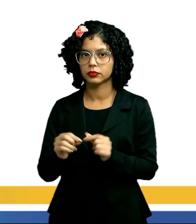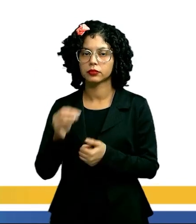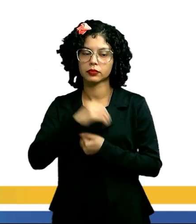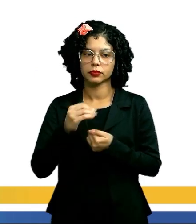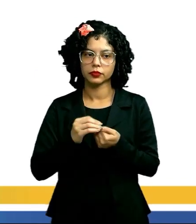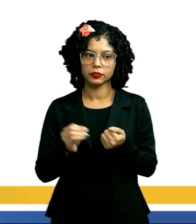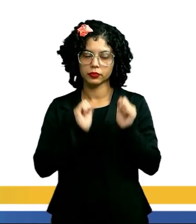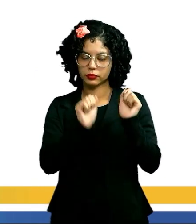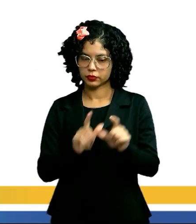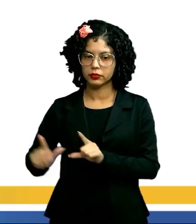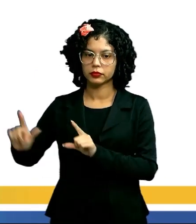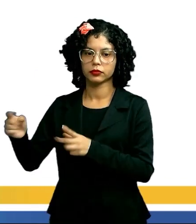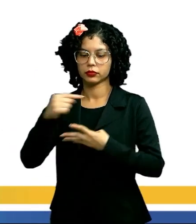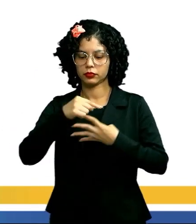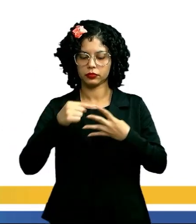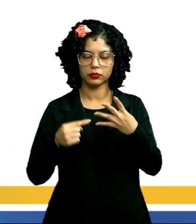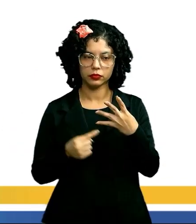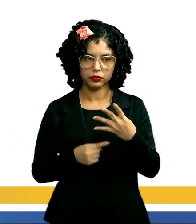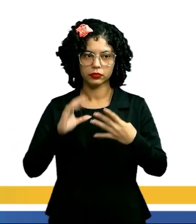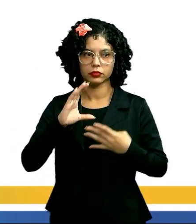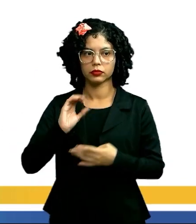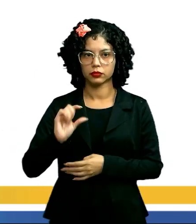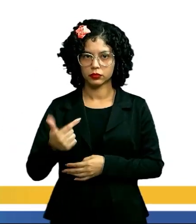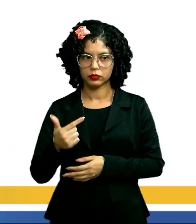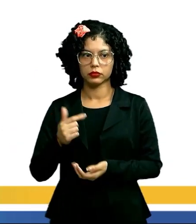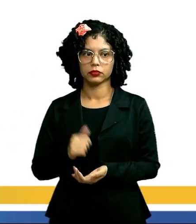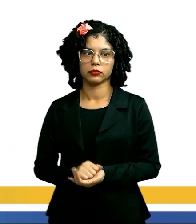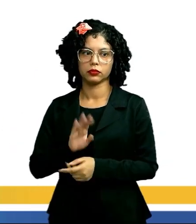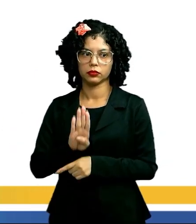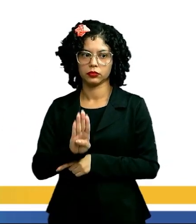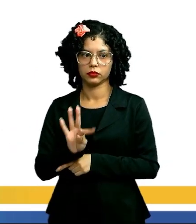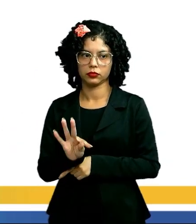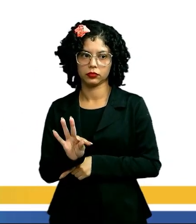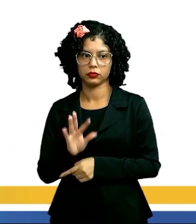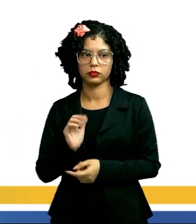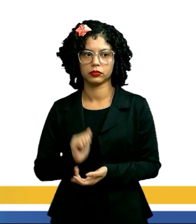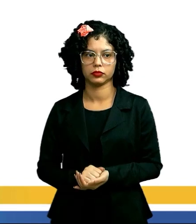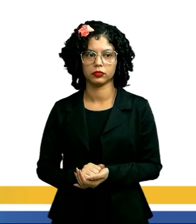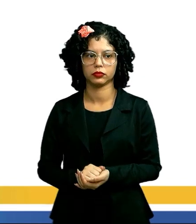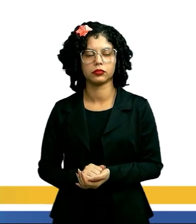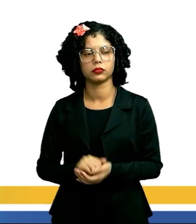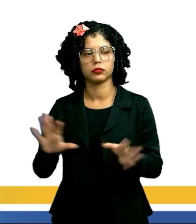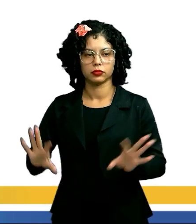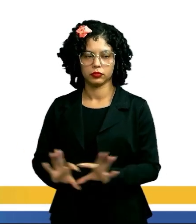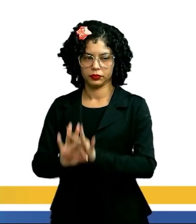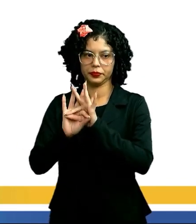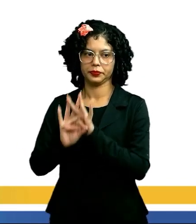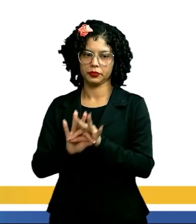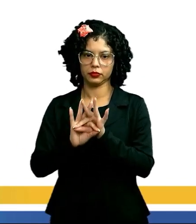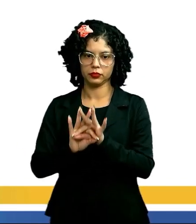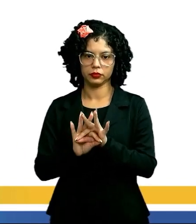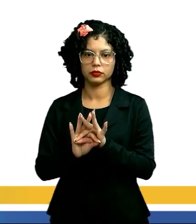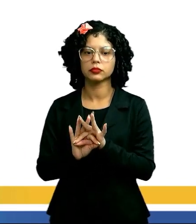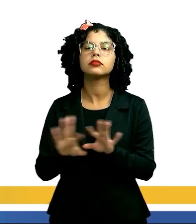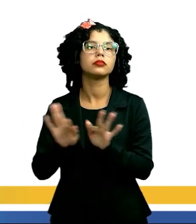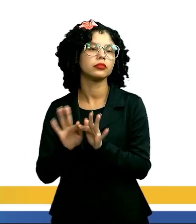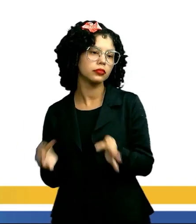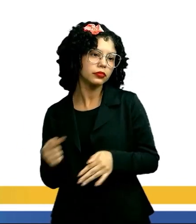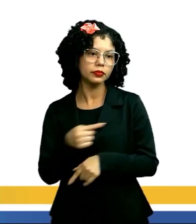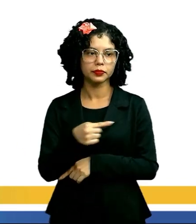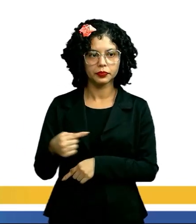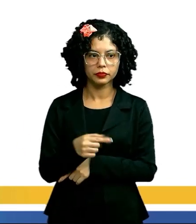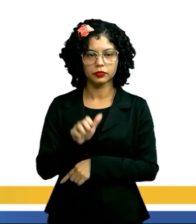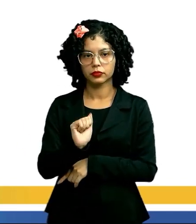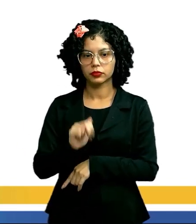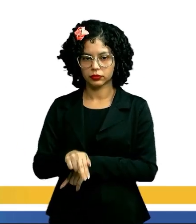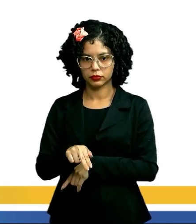da tela, ela tem 4 carbonos, então ela vai ser um but, ó. A ligação entre esses carbonos é uma ligação simples, então nós vamos